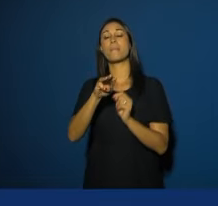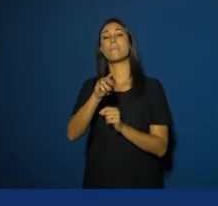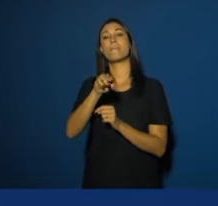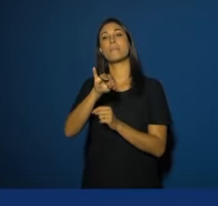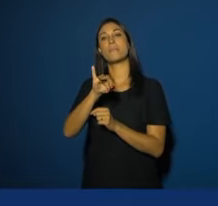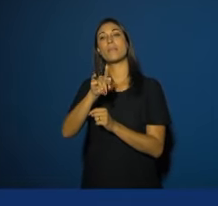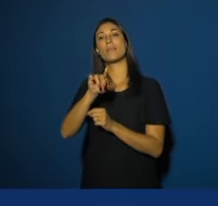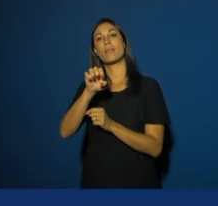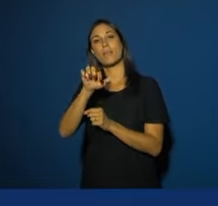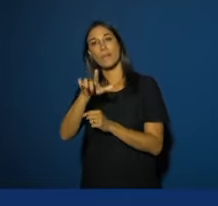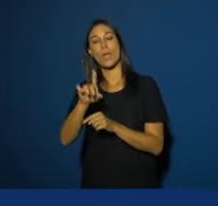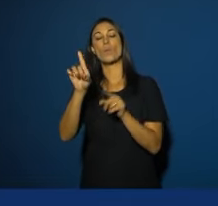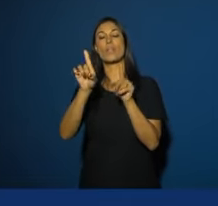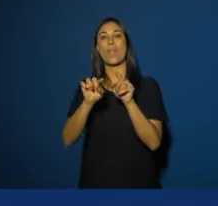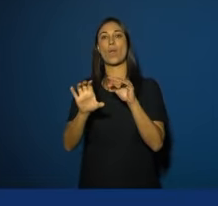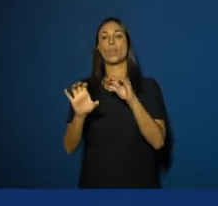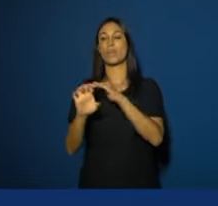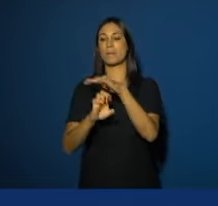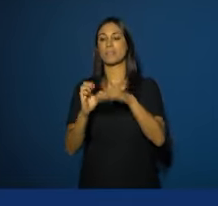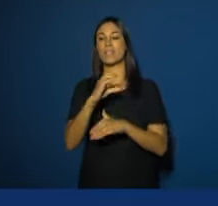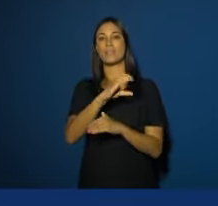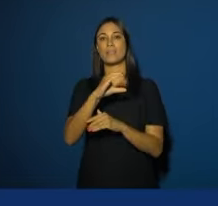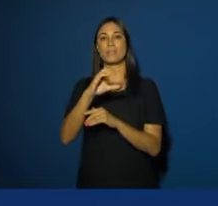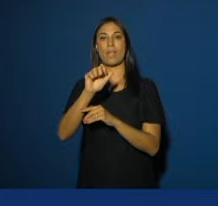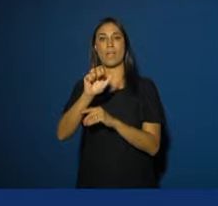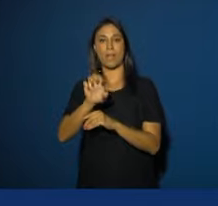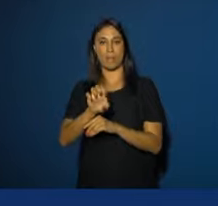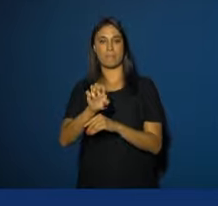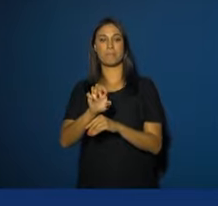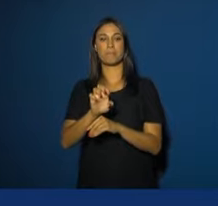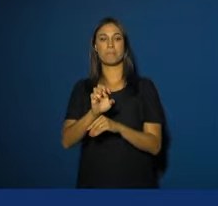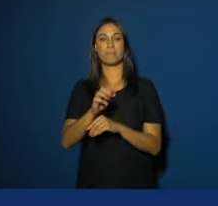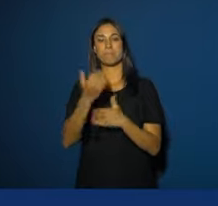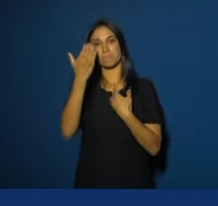setas do grupo CCR senhores por